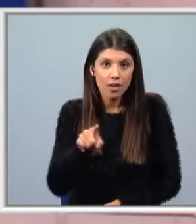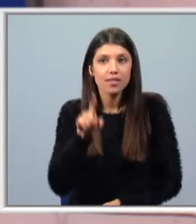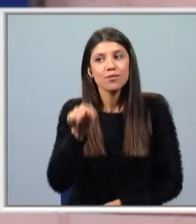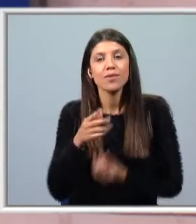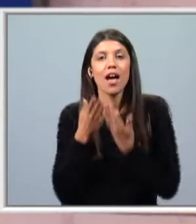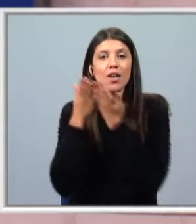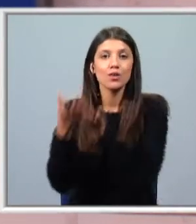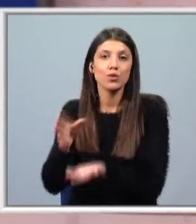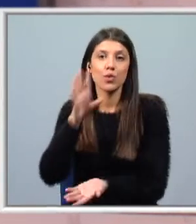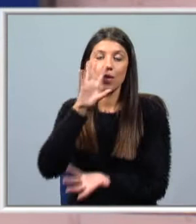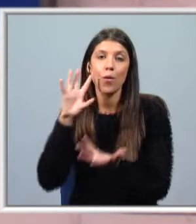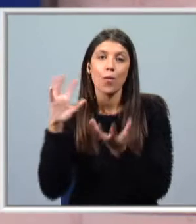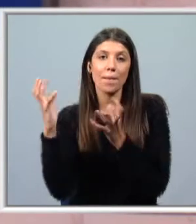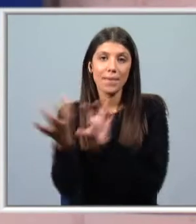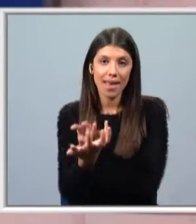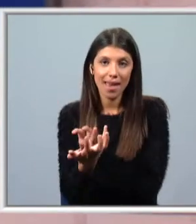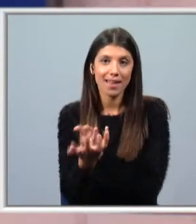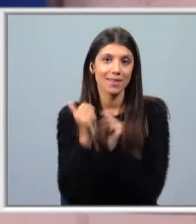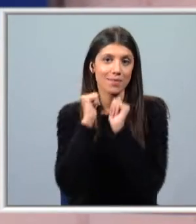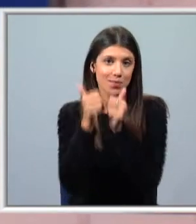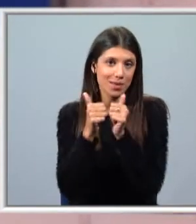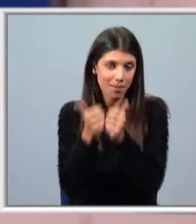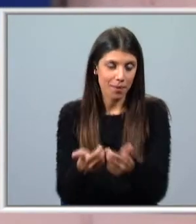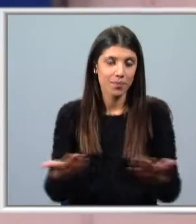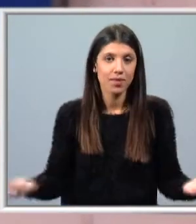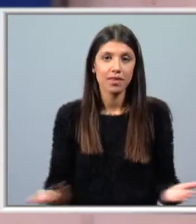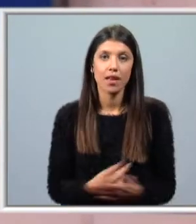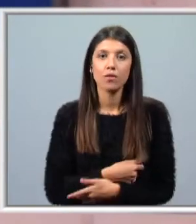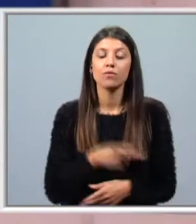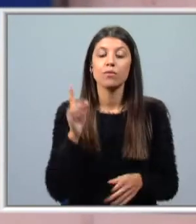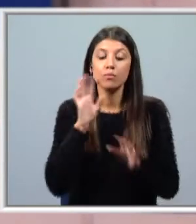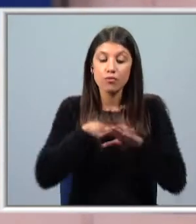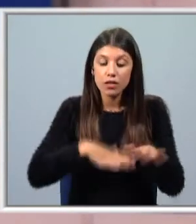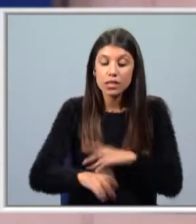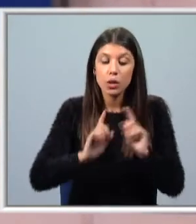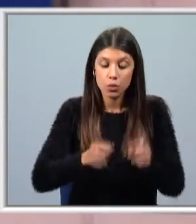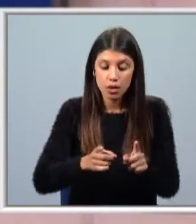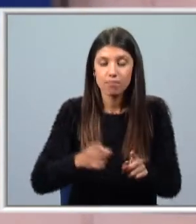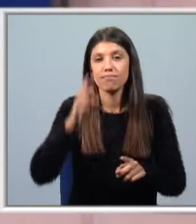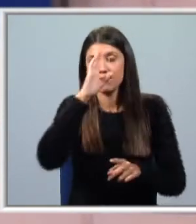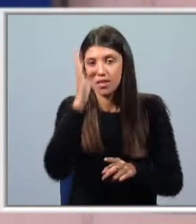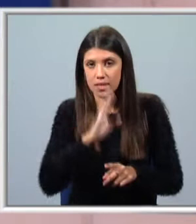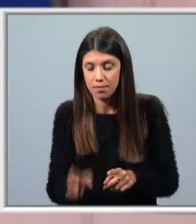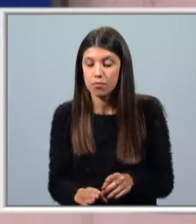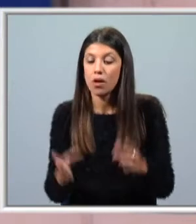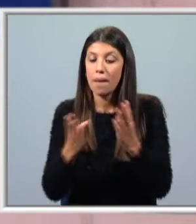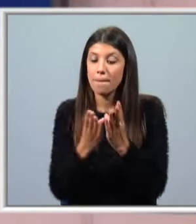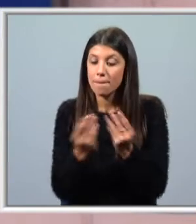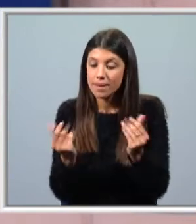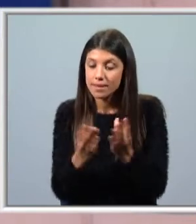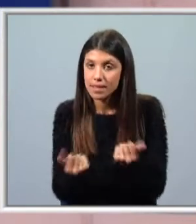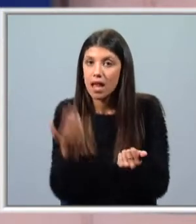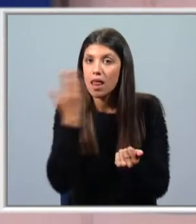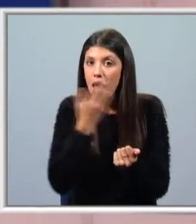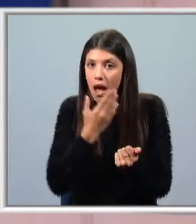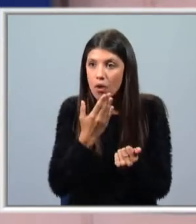bem. Sabemos o que vamos fazer? Correto. Sabemos o que precisamos, o material que necessitamos para